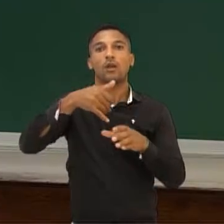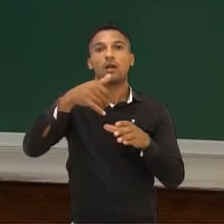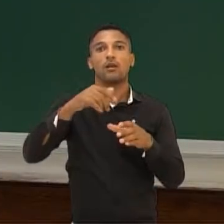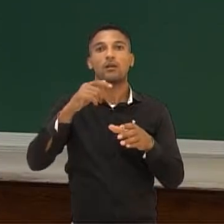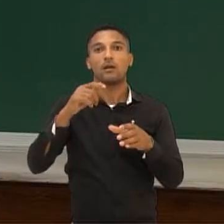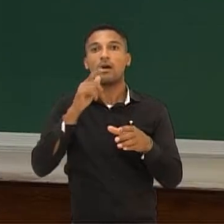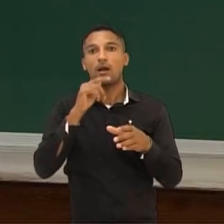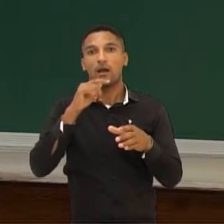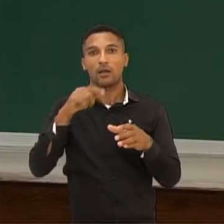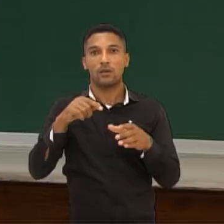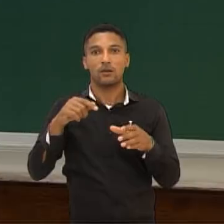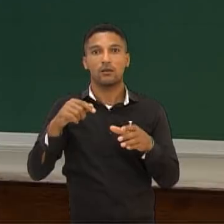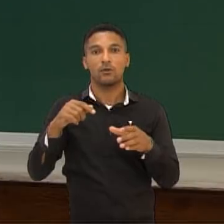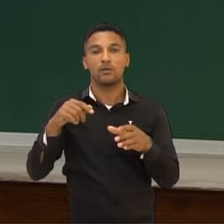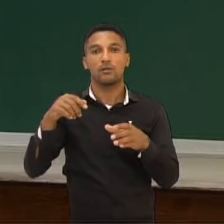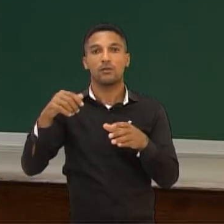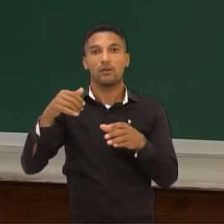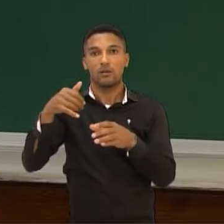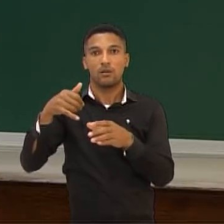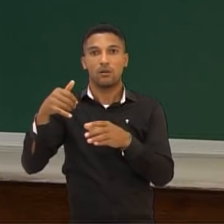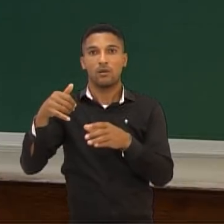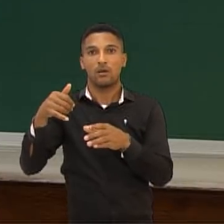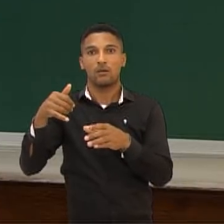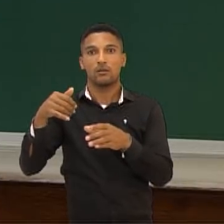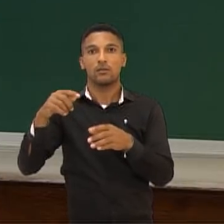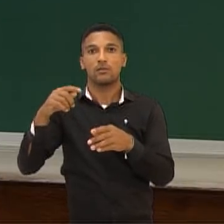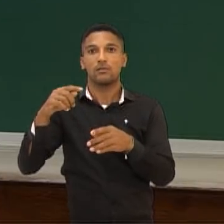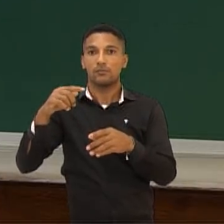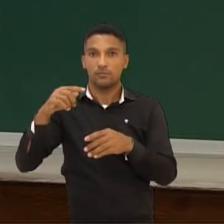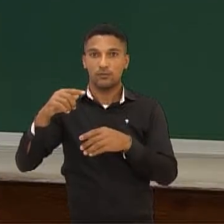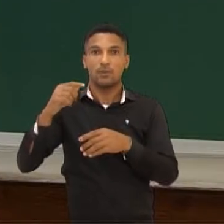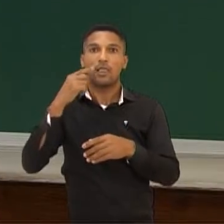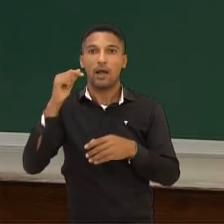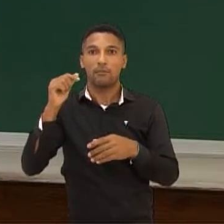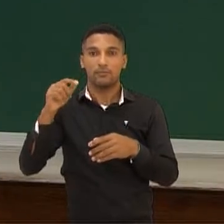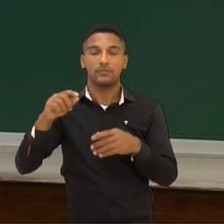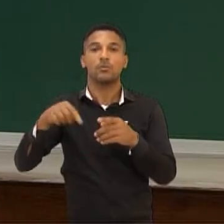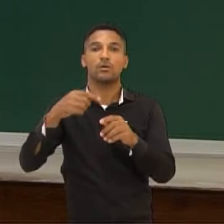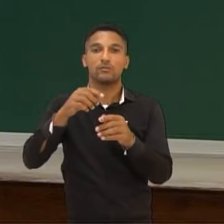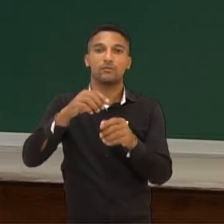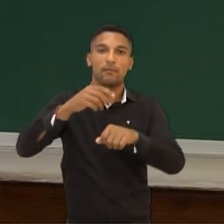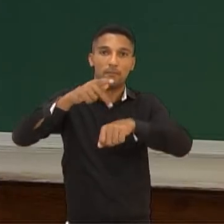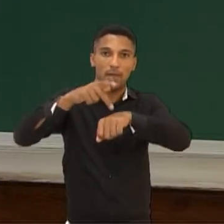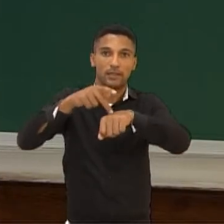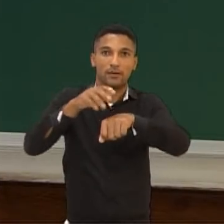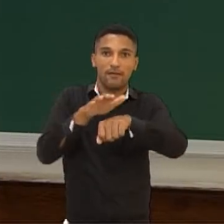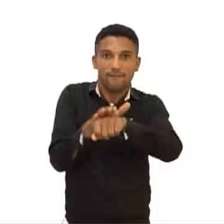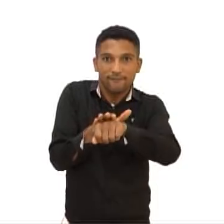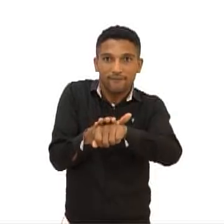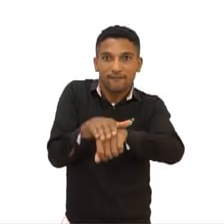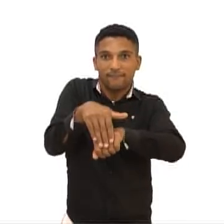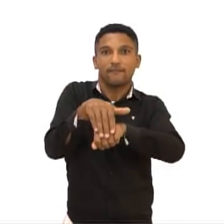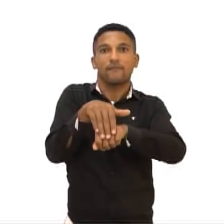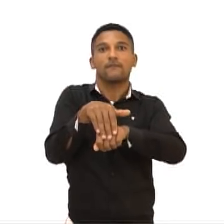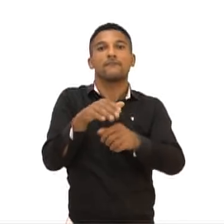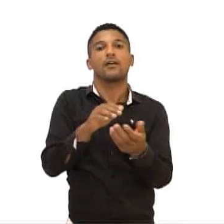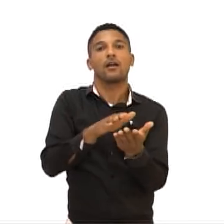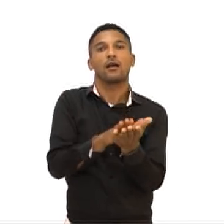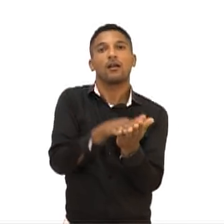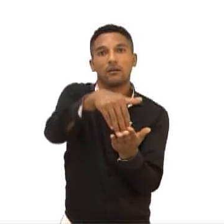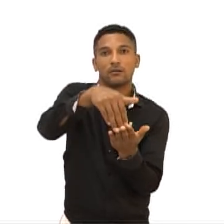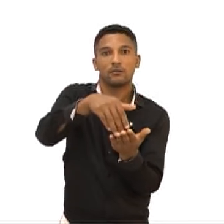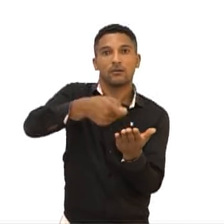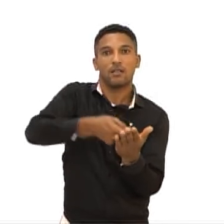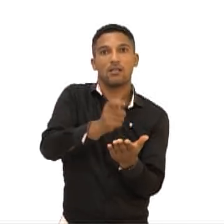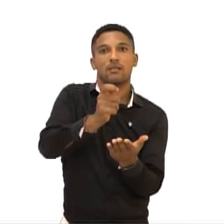químico que vai ser feito em pedra, a litogravura. Agora vamos falar um pouquinho sobre as tintas, né?